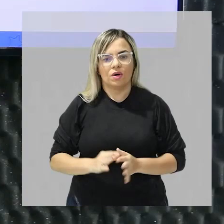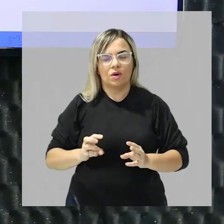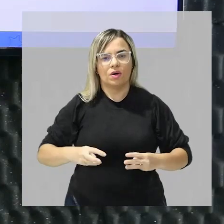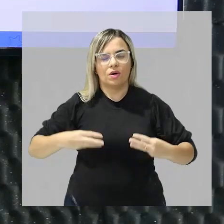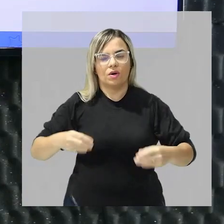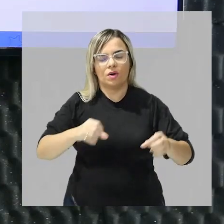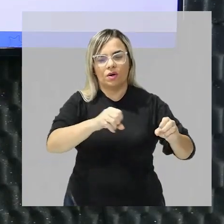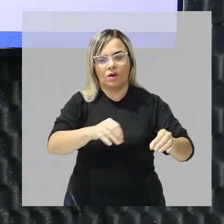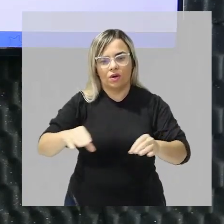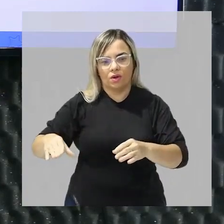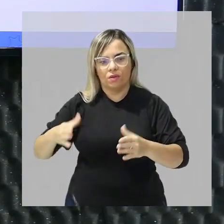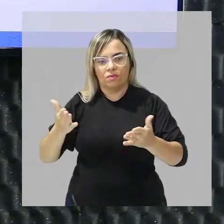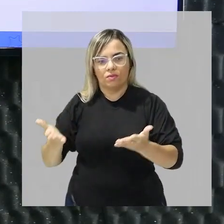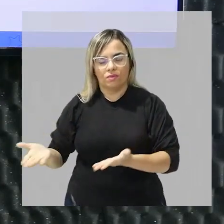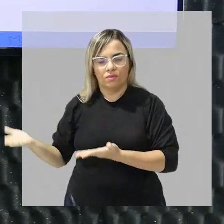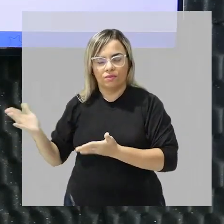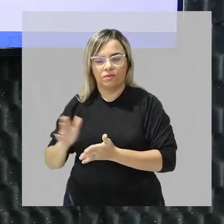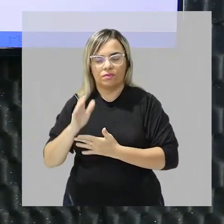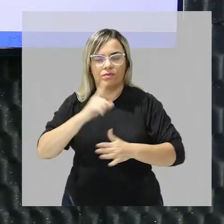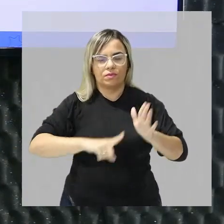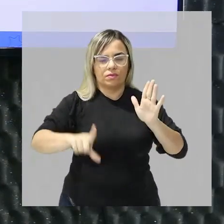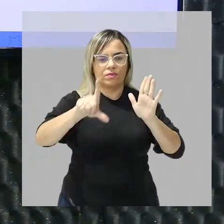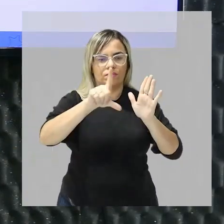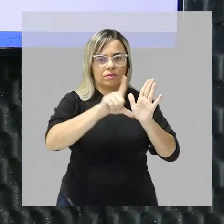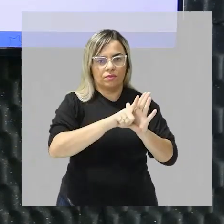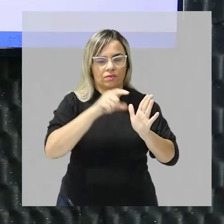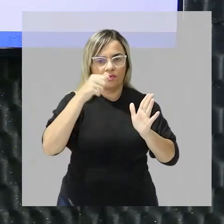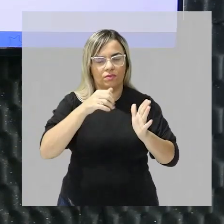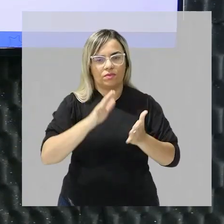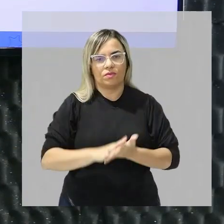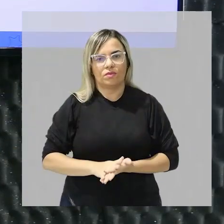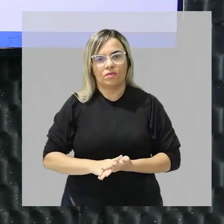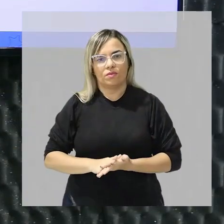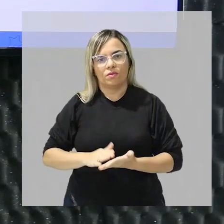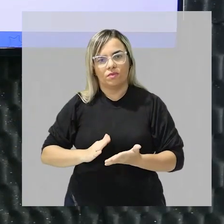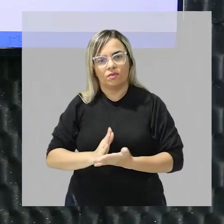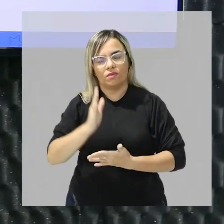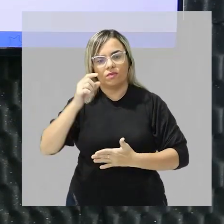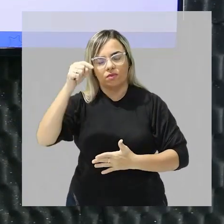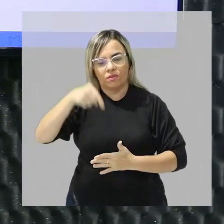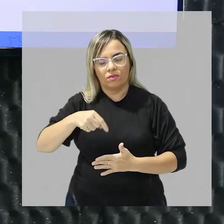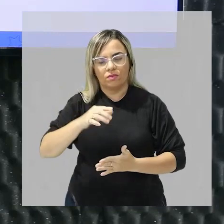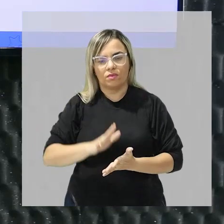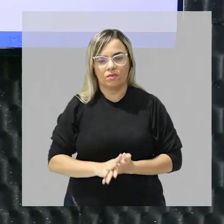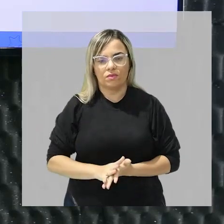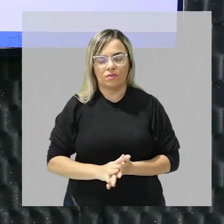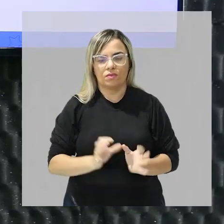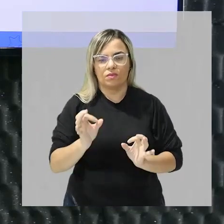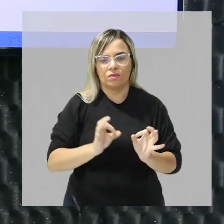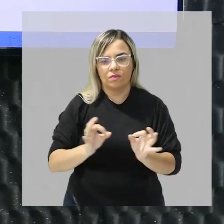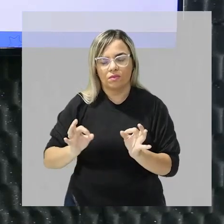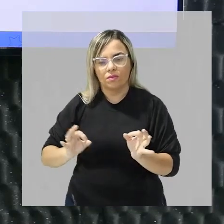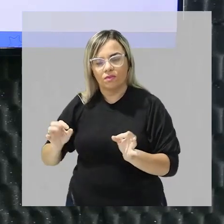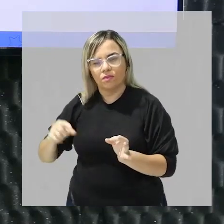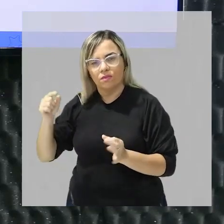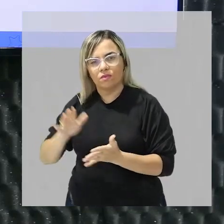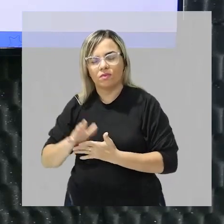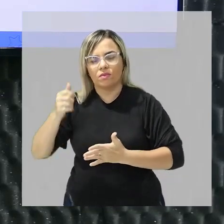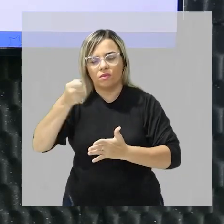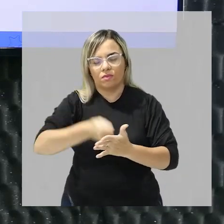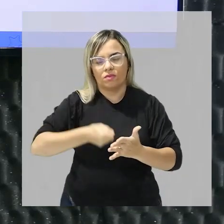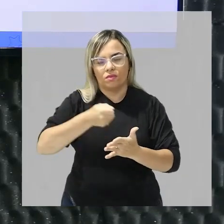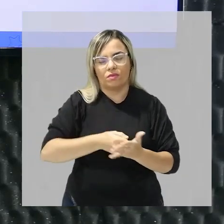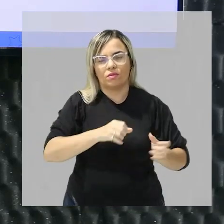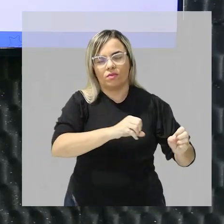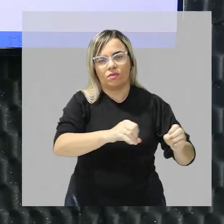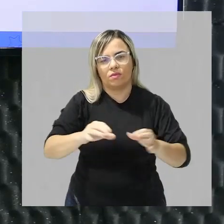de uma lei, né, que foi aprovada em 2003, que regulamenta a obrigatoriedade do ensino